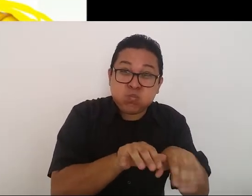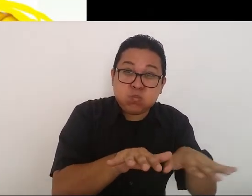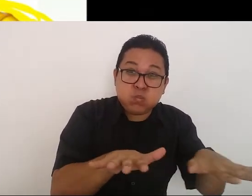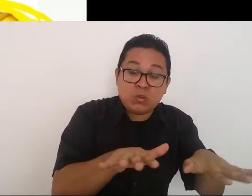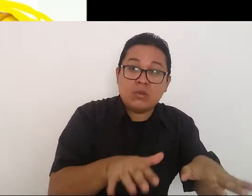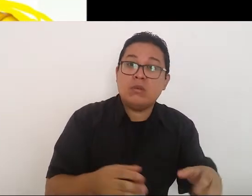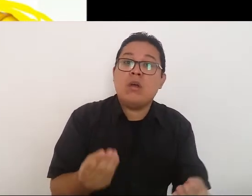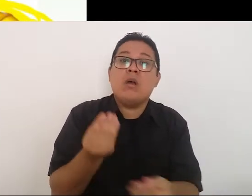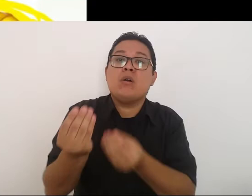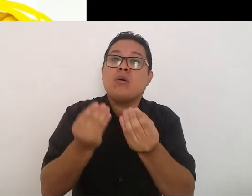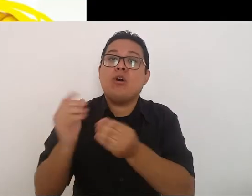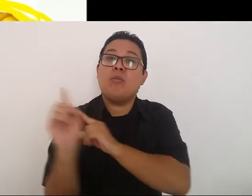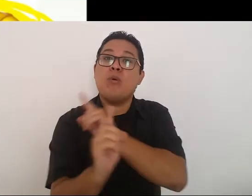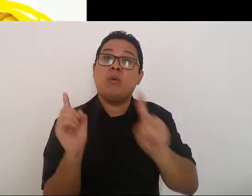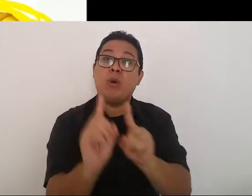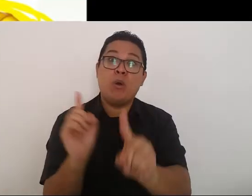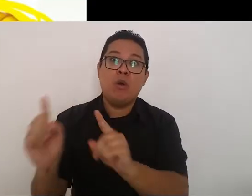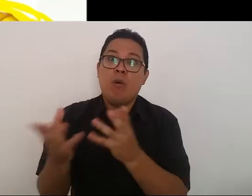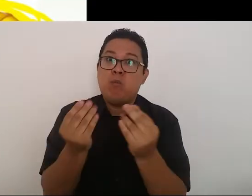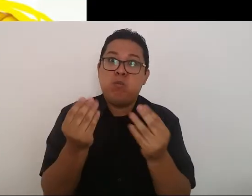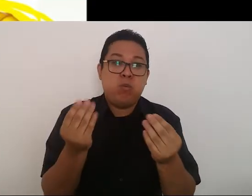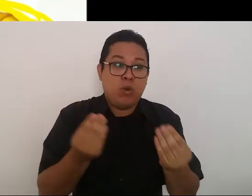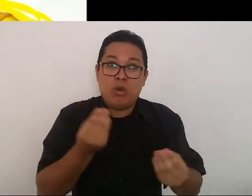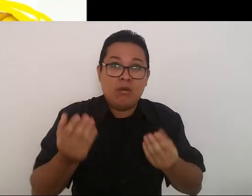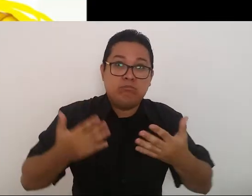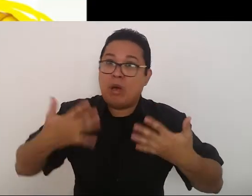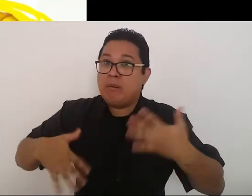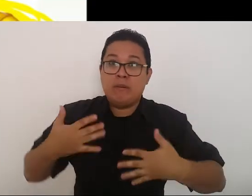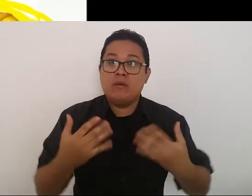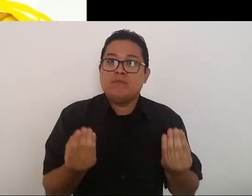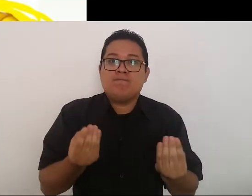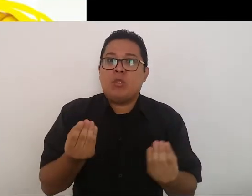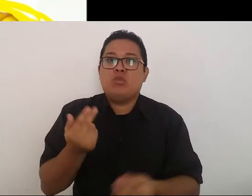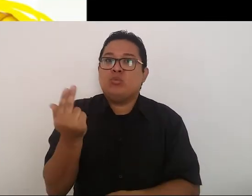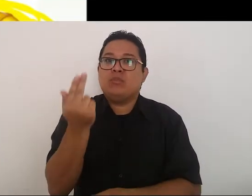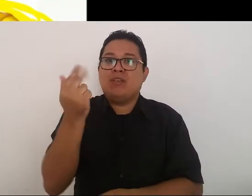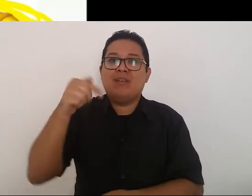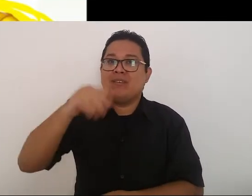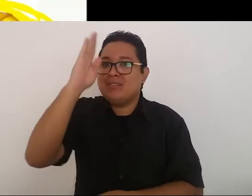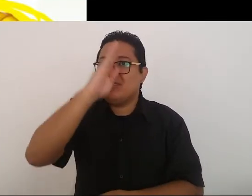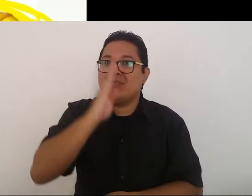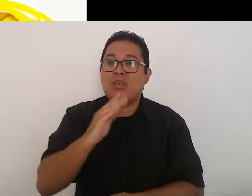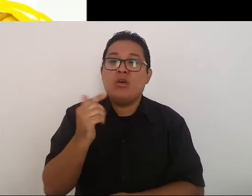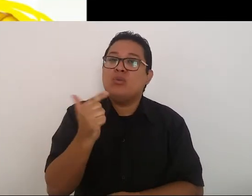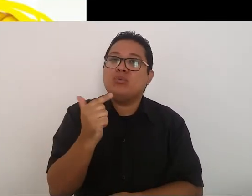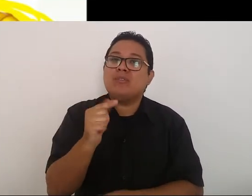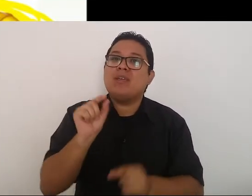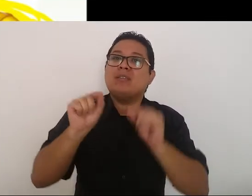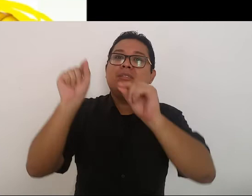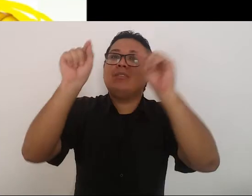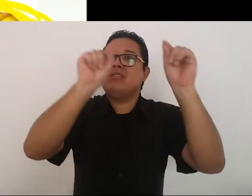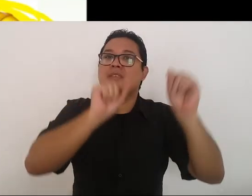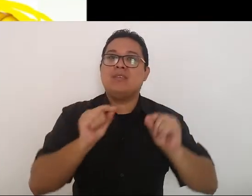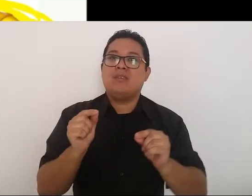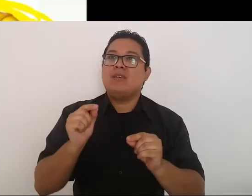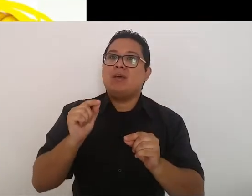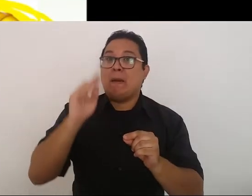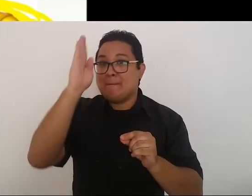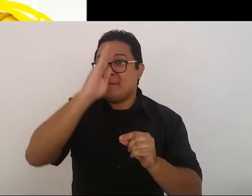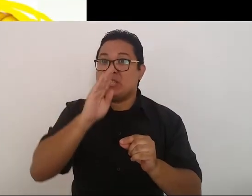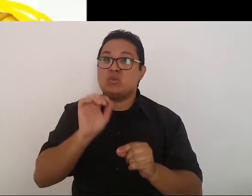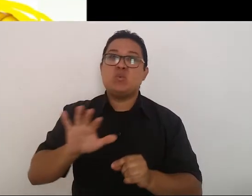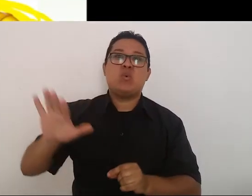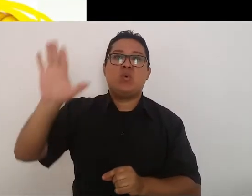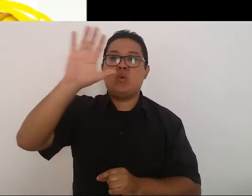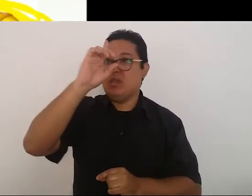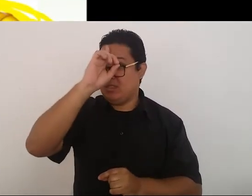Brasil e no mundo, você sabe que isso não existe. Não tem médico no Brasil como tem professor de biologia.